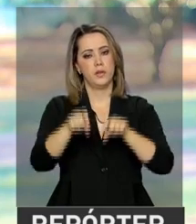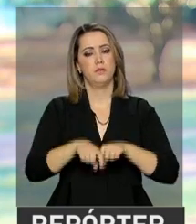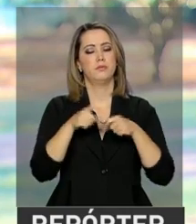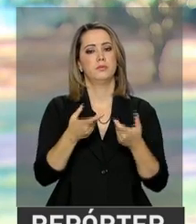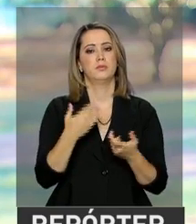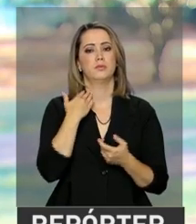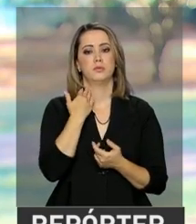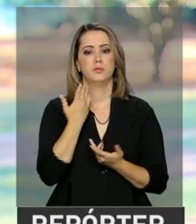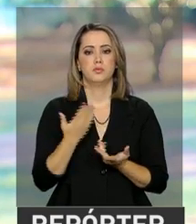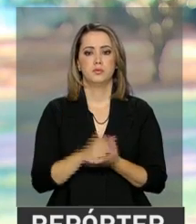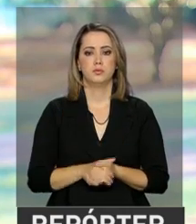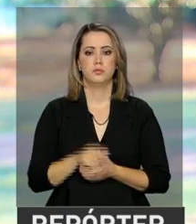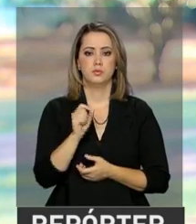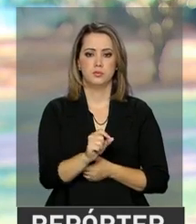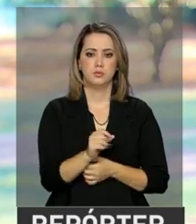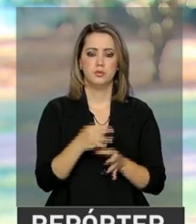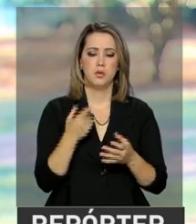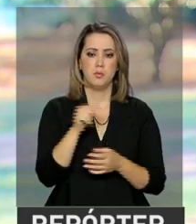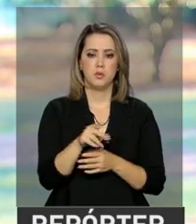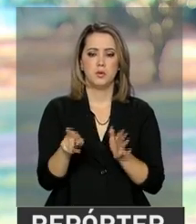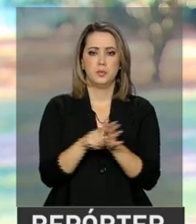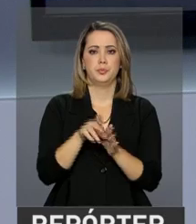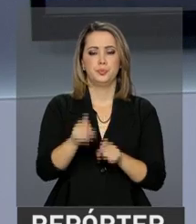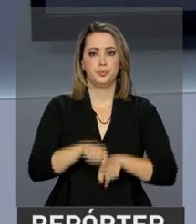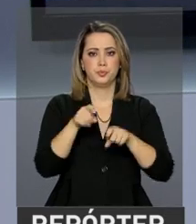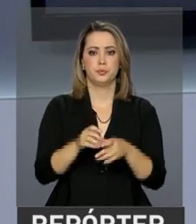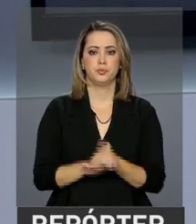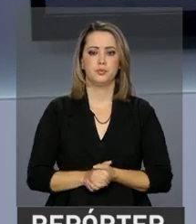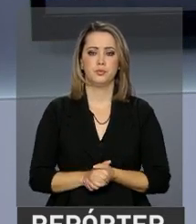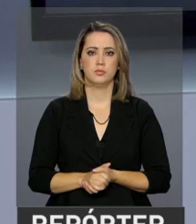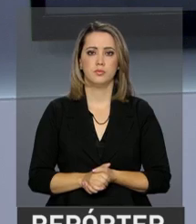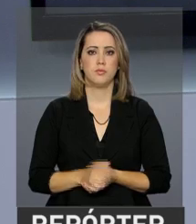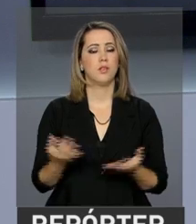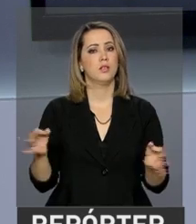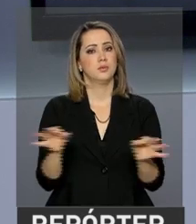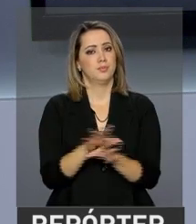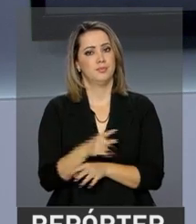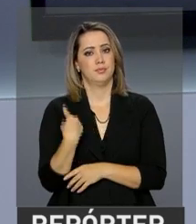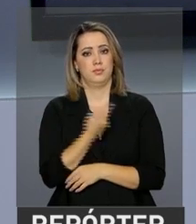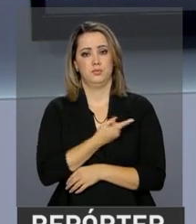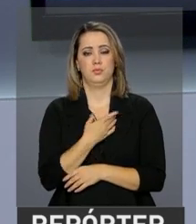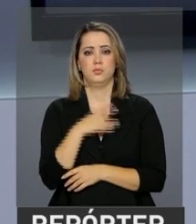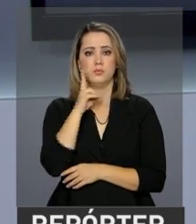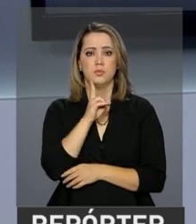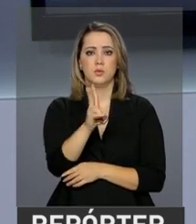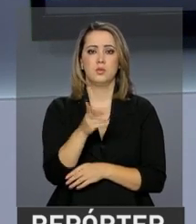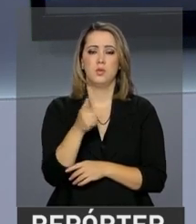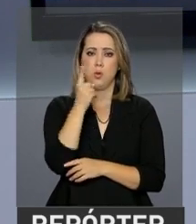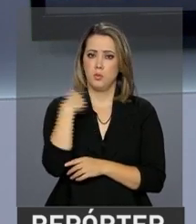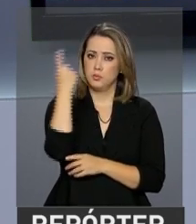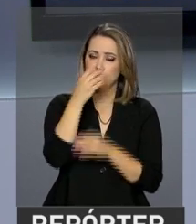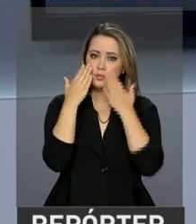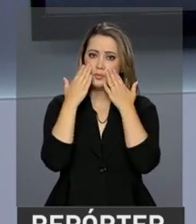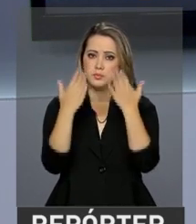rede no sistema financeiro PR PR sua produção o repórter NBR fica por aqui nós voltamos em uma